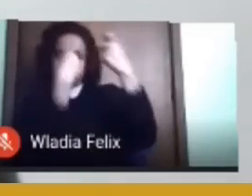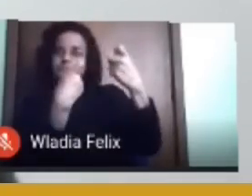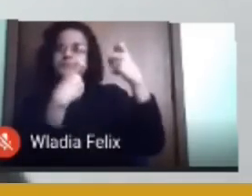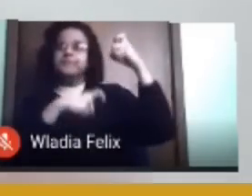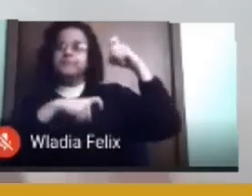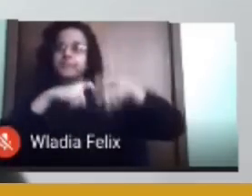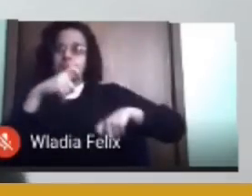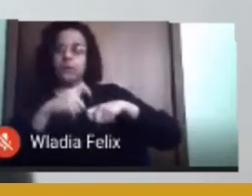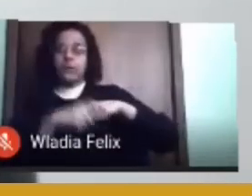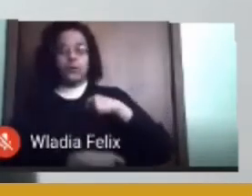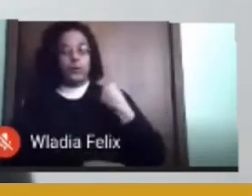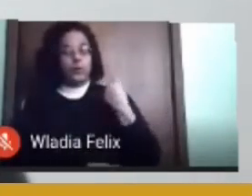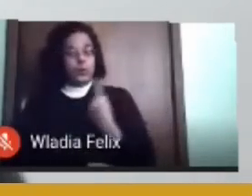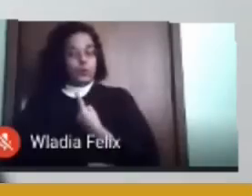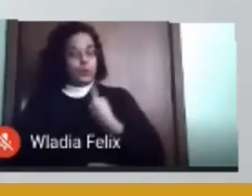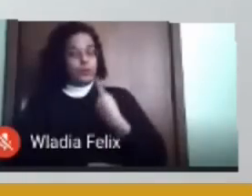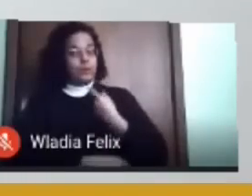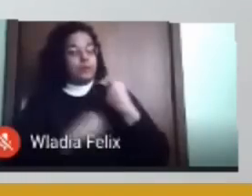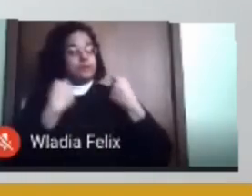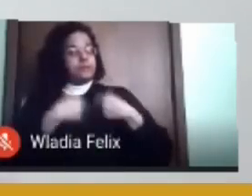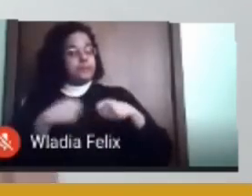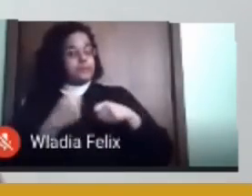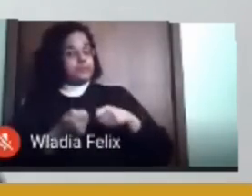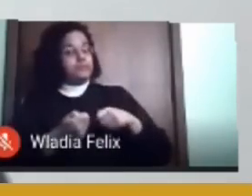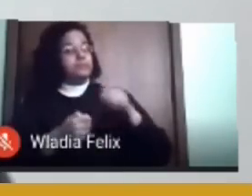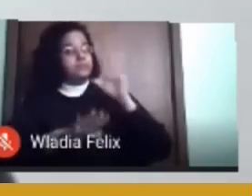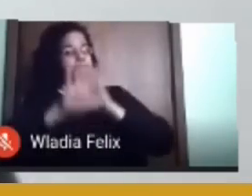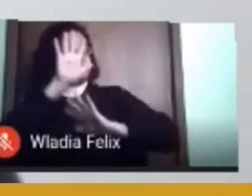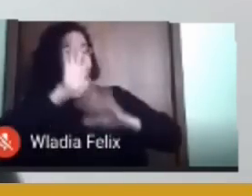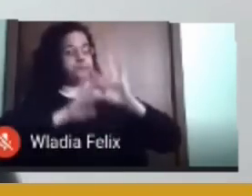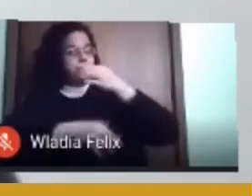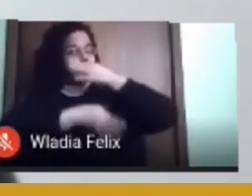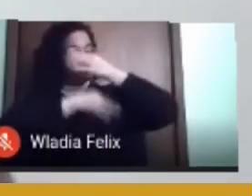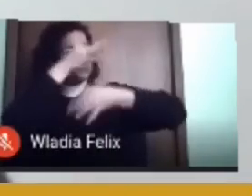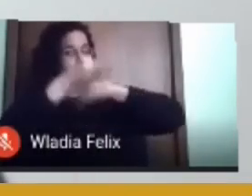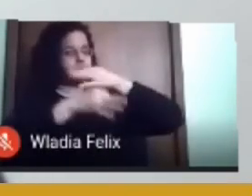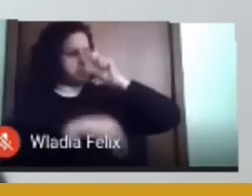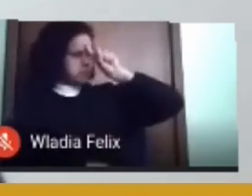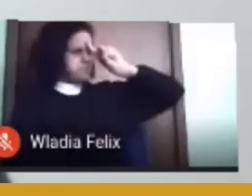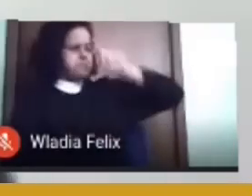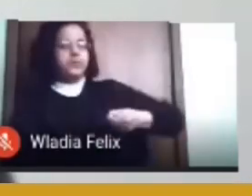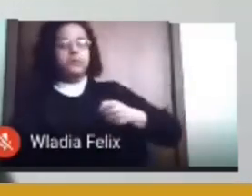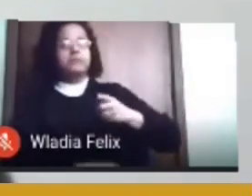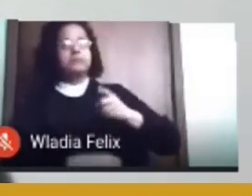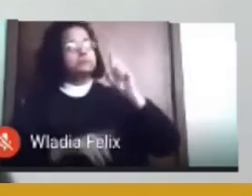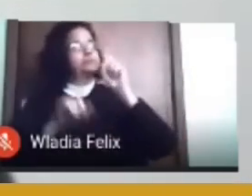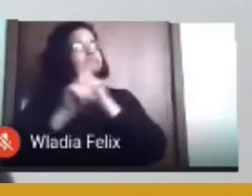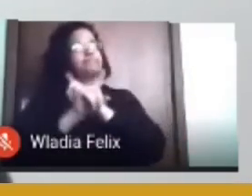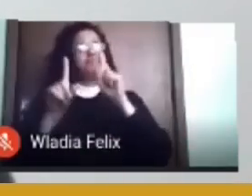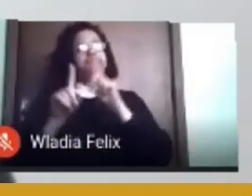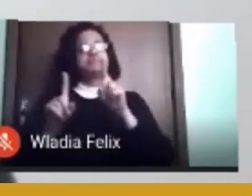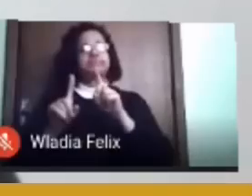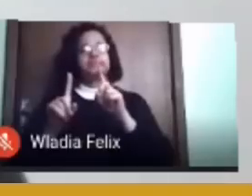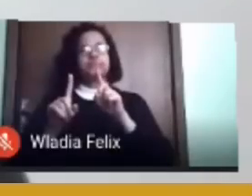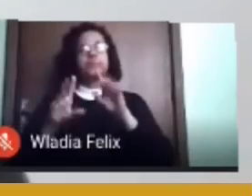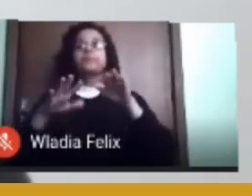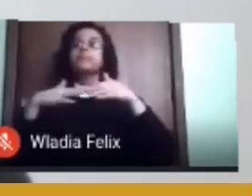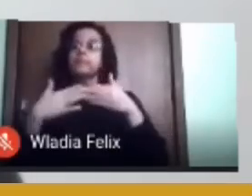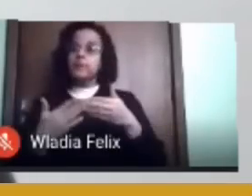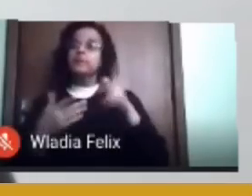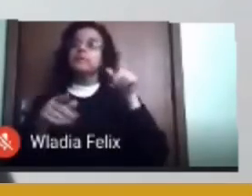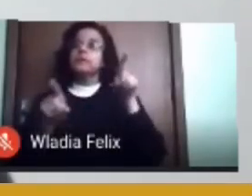tom acusatório, isso não se faz, mesmo quando identificar algum familiar como agressor. Isso quem vai fazer